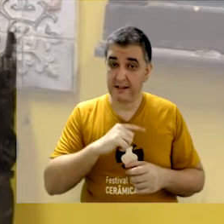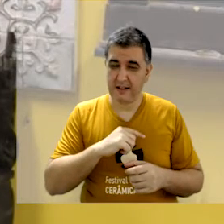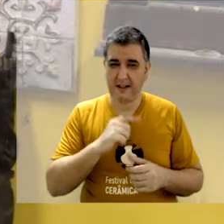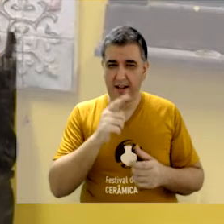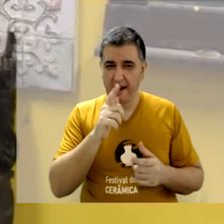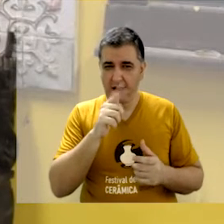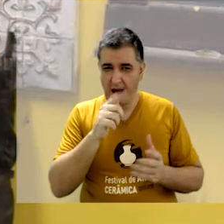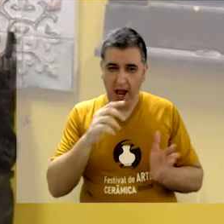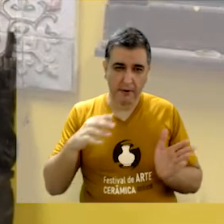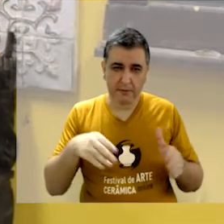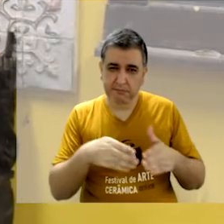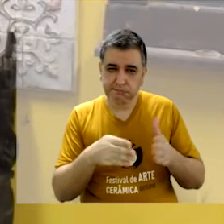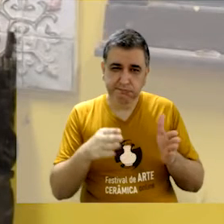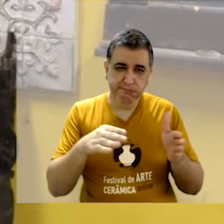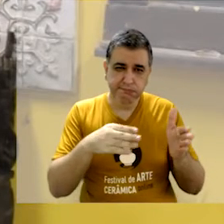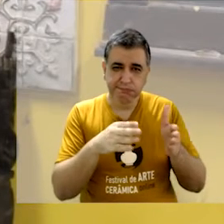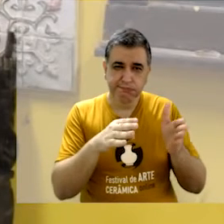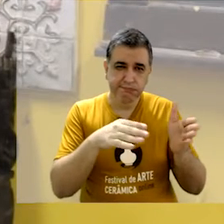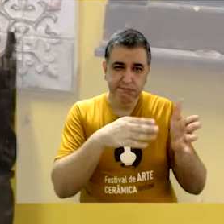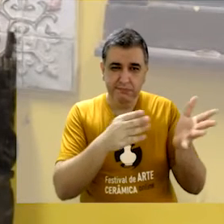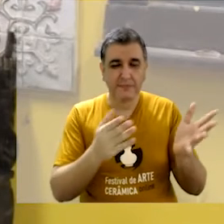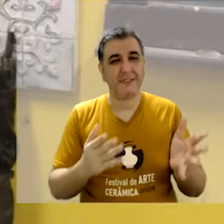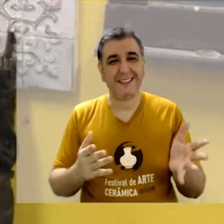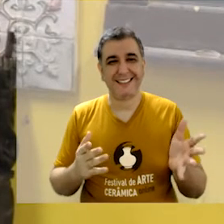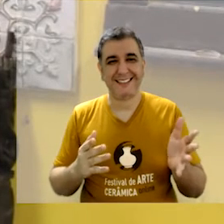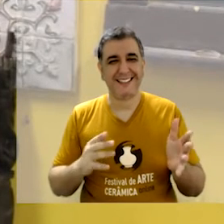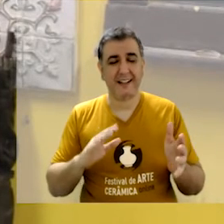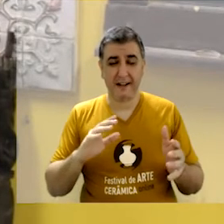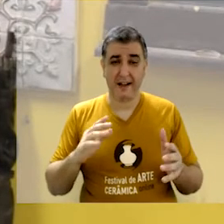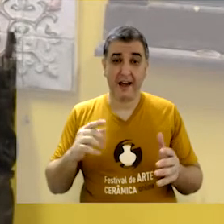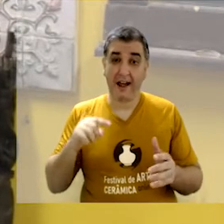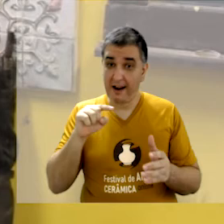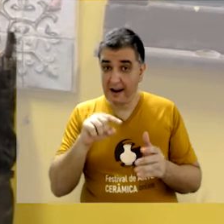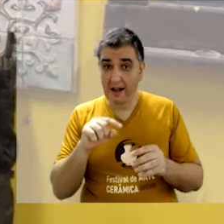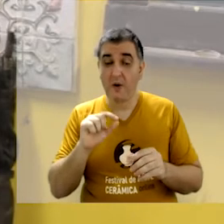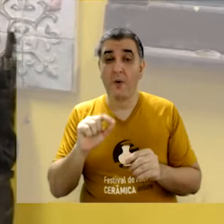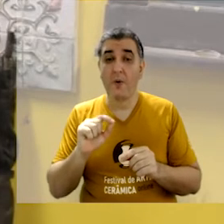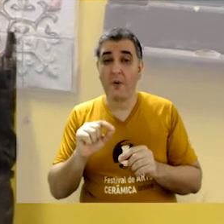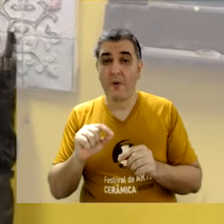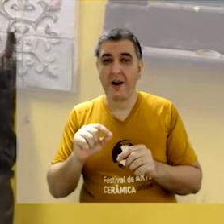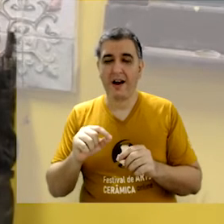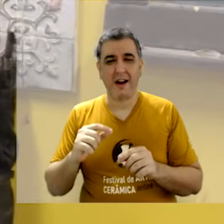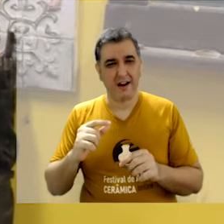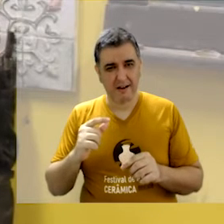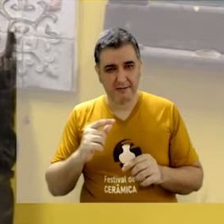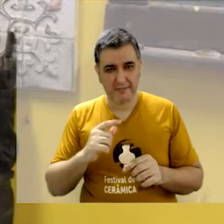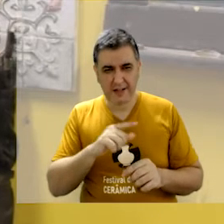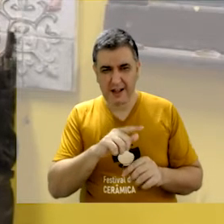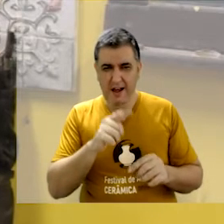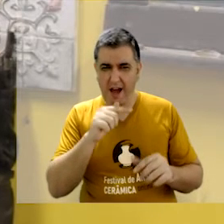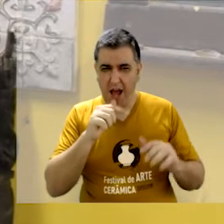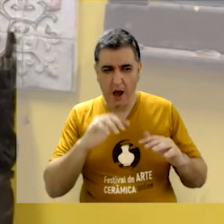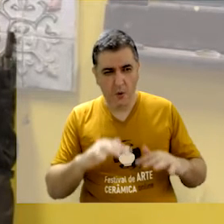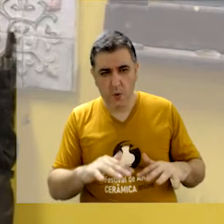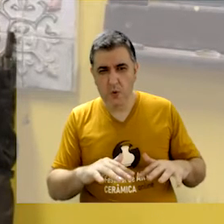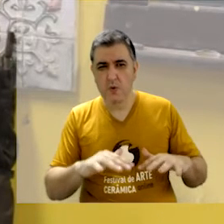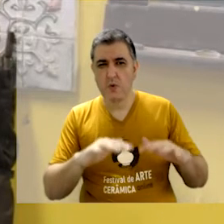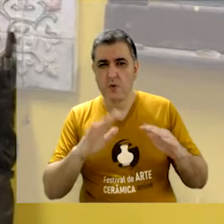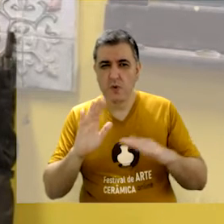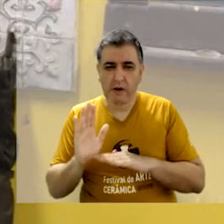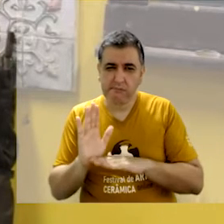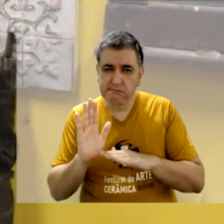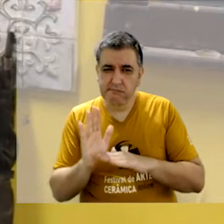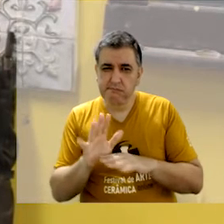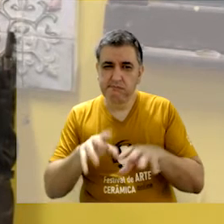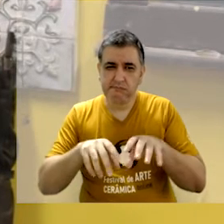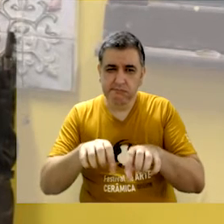desse rio, mas até então era um rio muito caudaloso na época da chuva, no inverno, e um rio que tinha muita